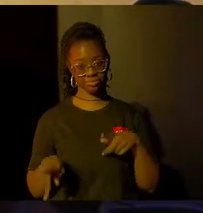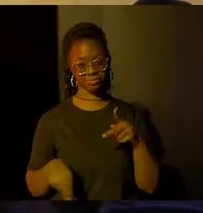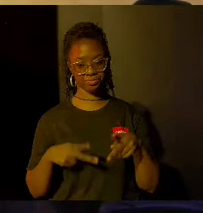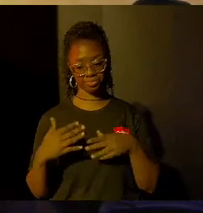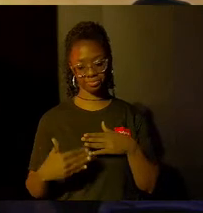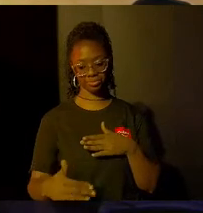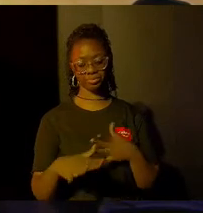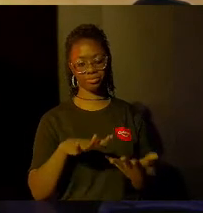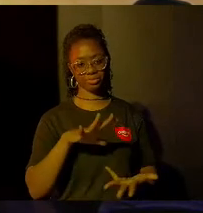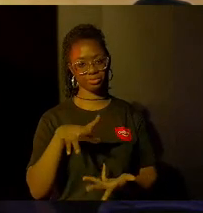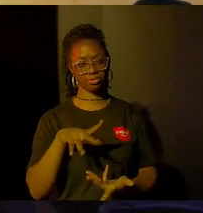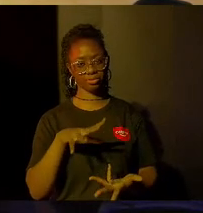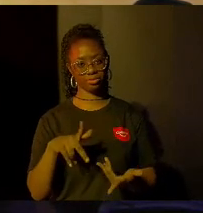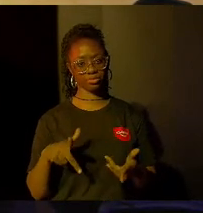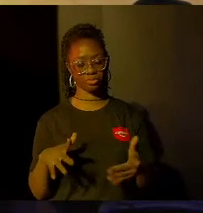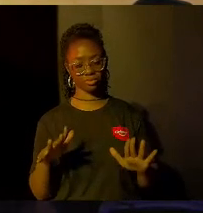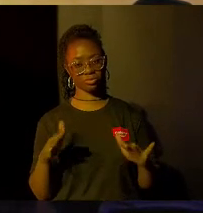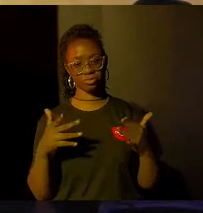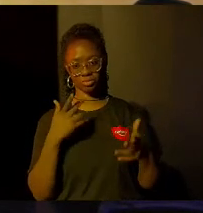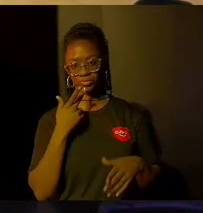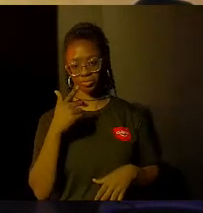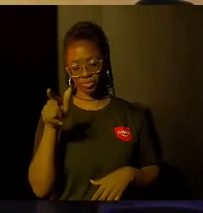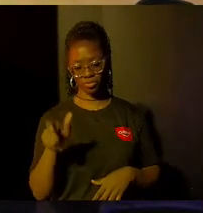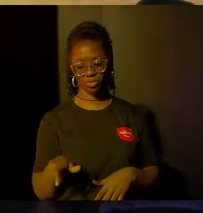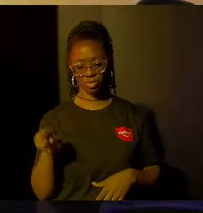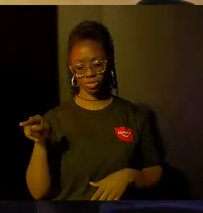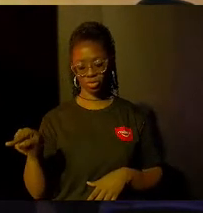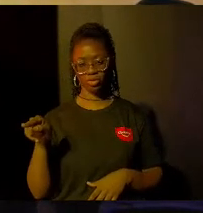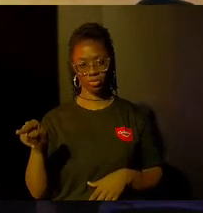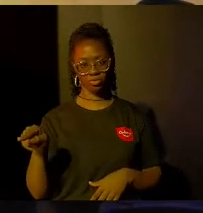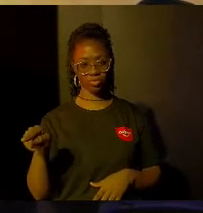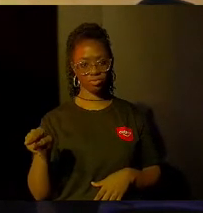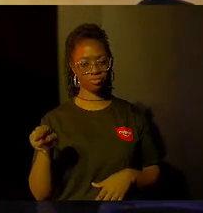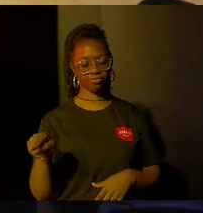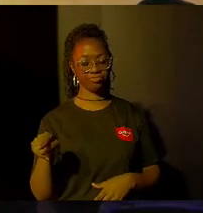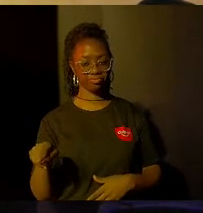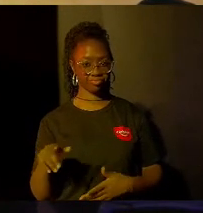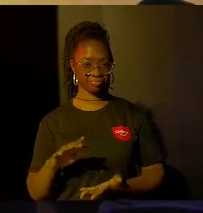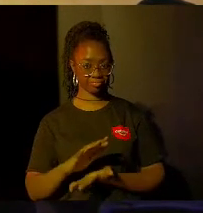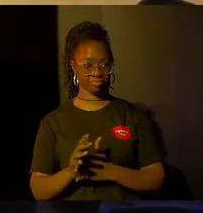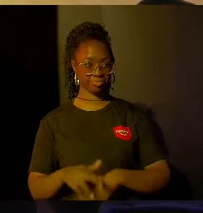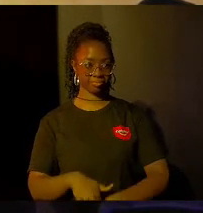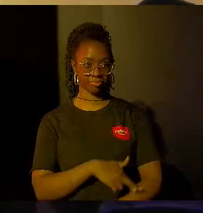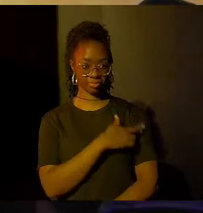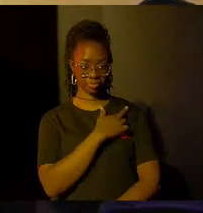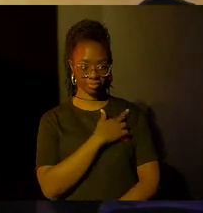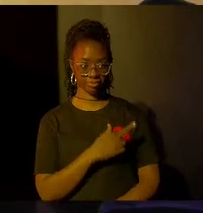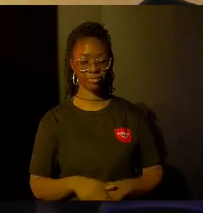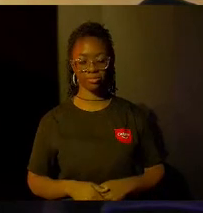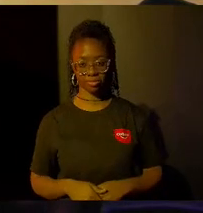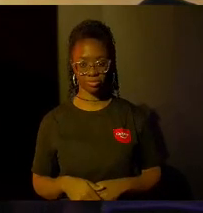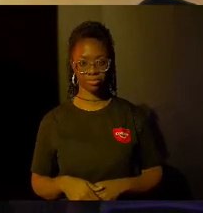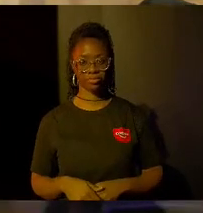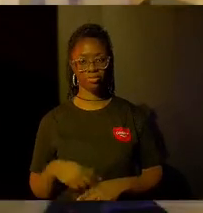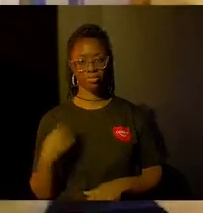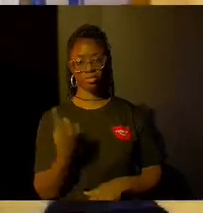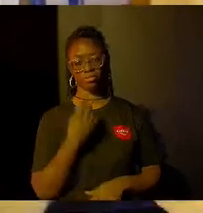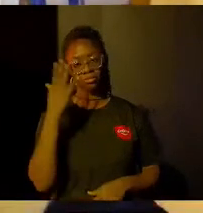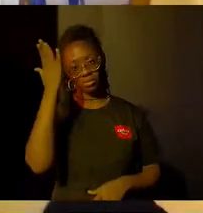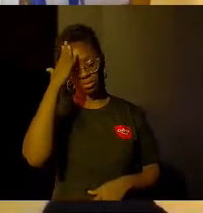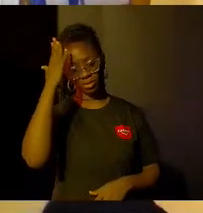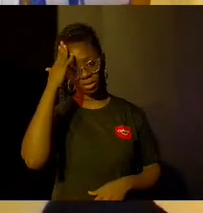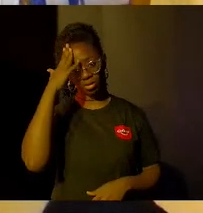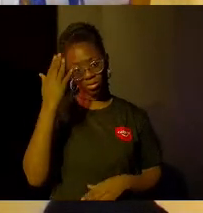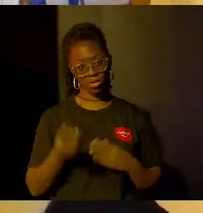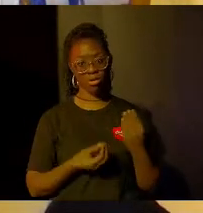do mundo quando se refere aos objetivos racistas se nós sabemos como tem acabado a vida do